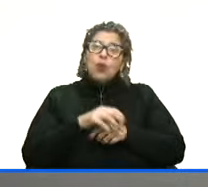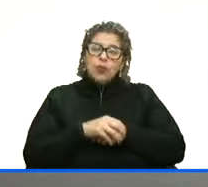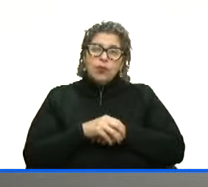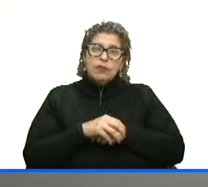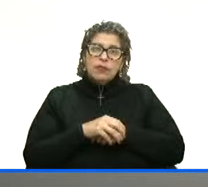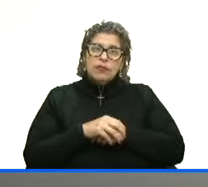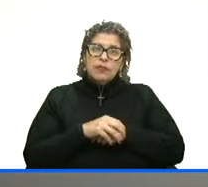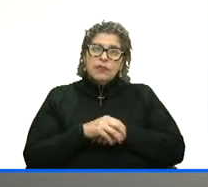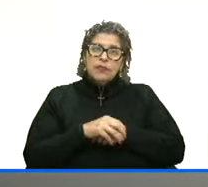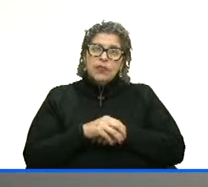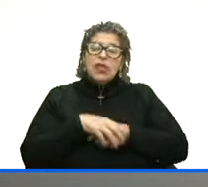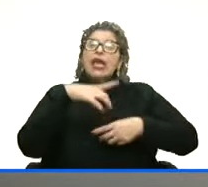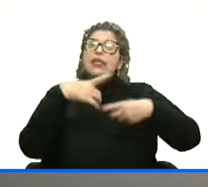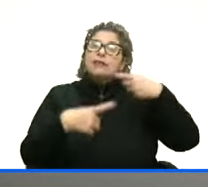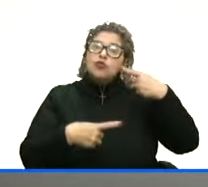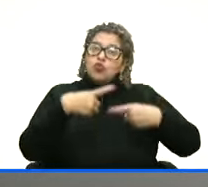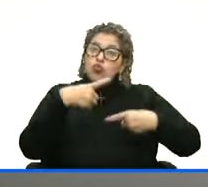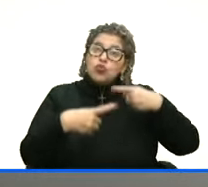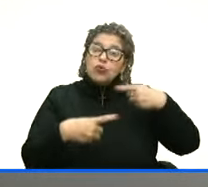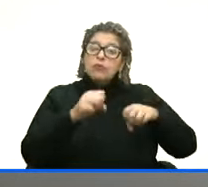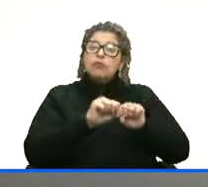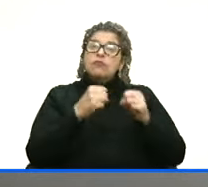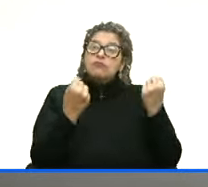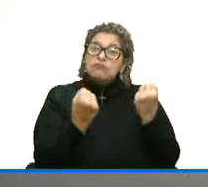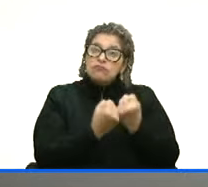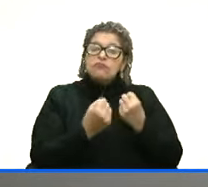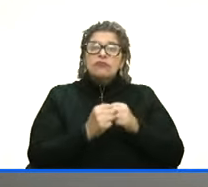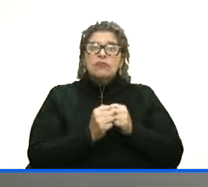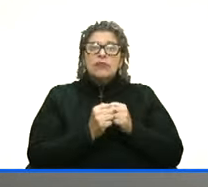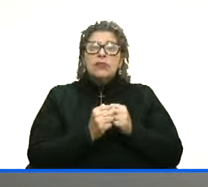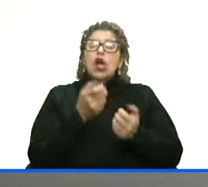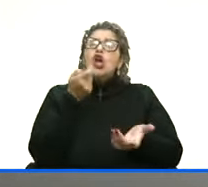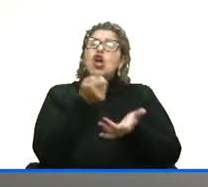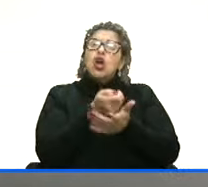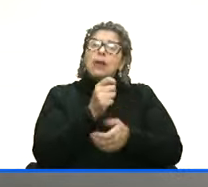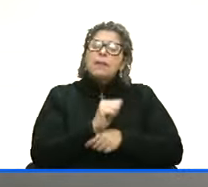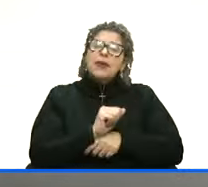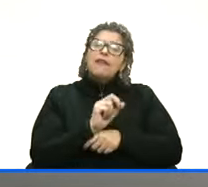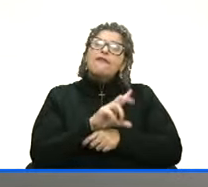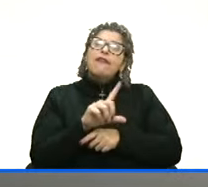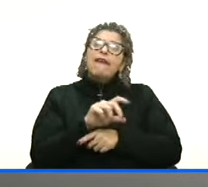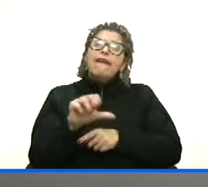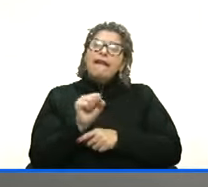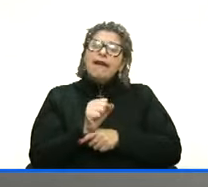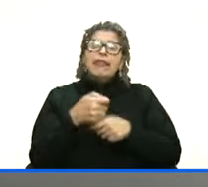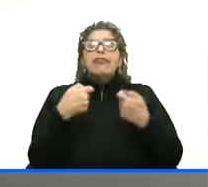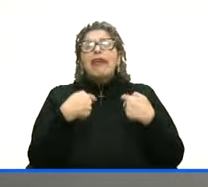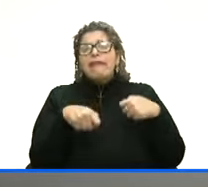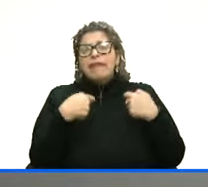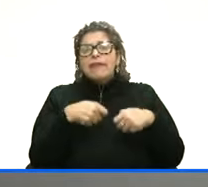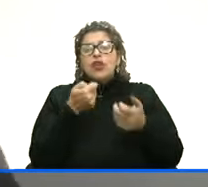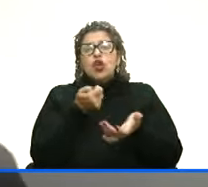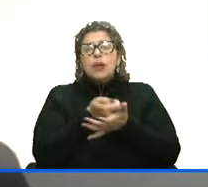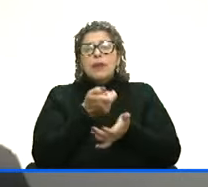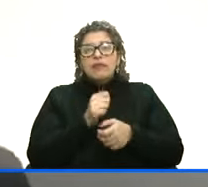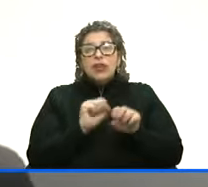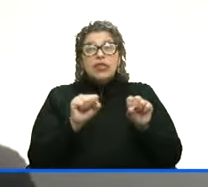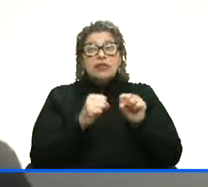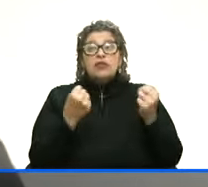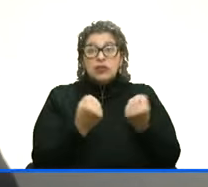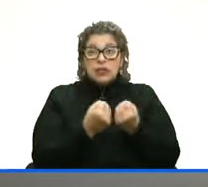faz parte dessa discussão de compra de vagas, de necessidade de comprar vagas? O fórum